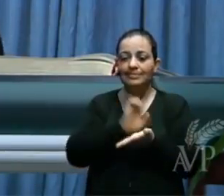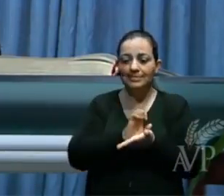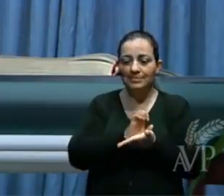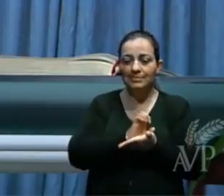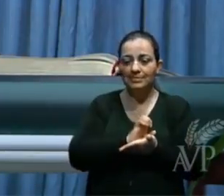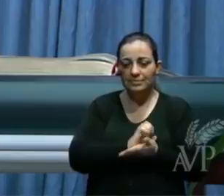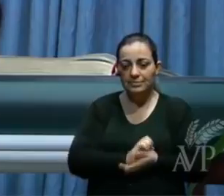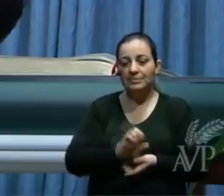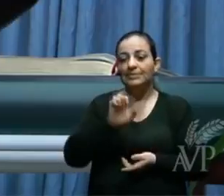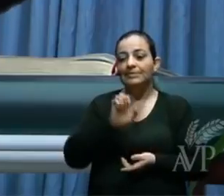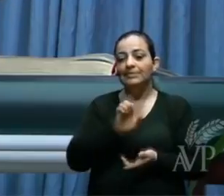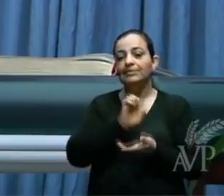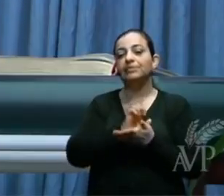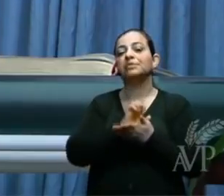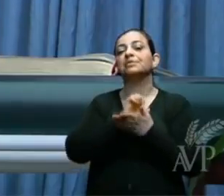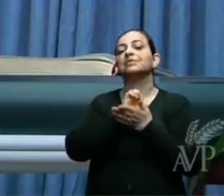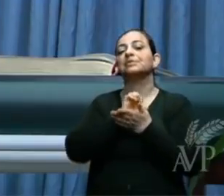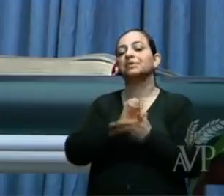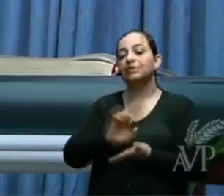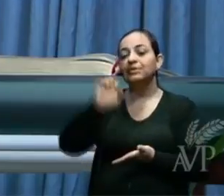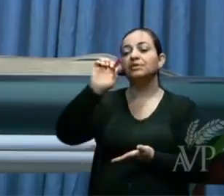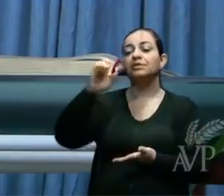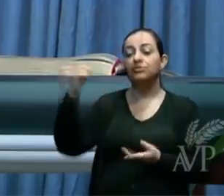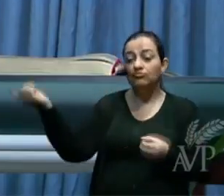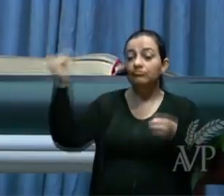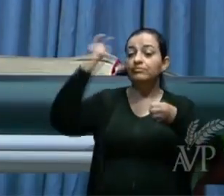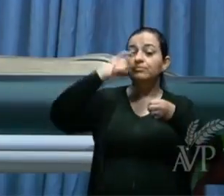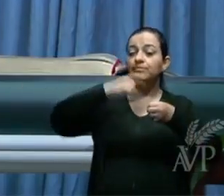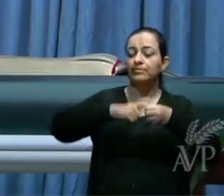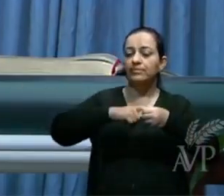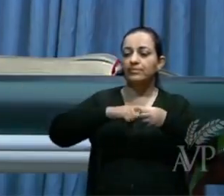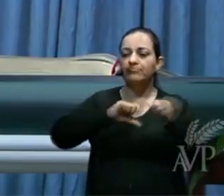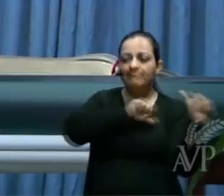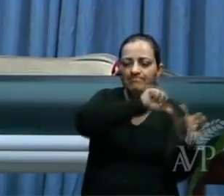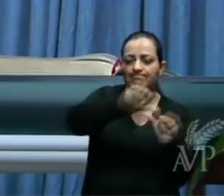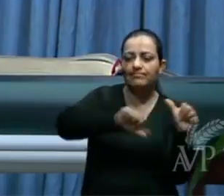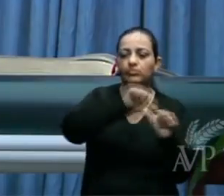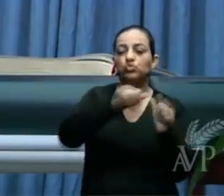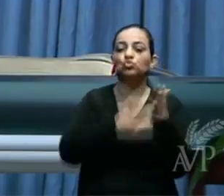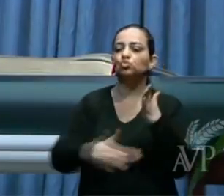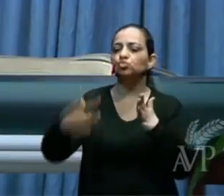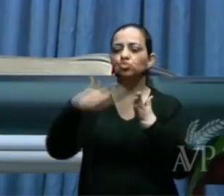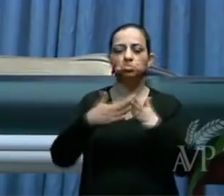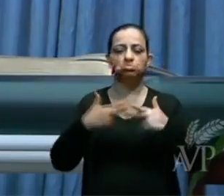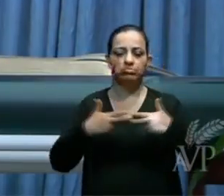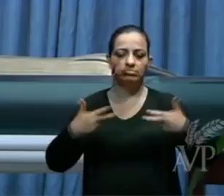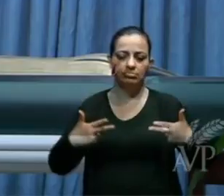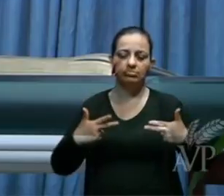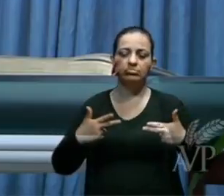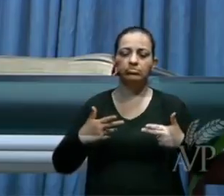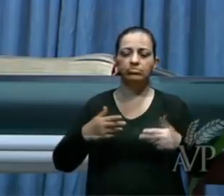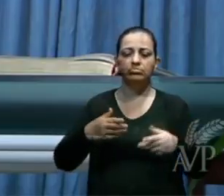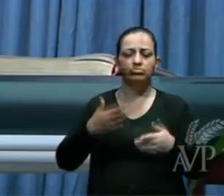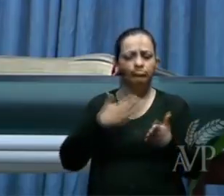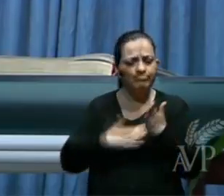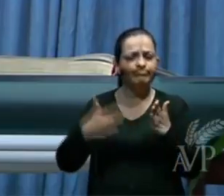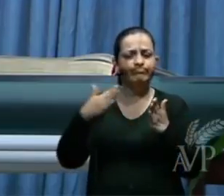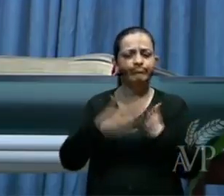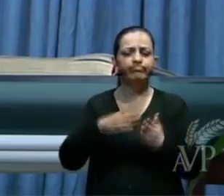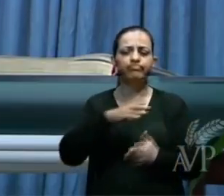virar e restaurar a todas as coisas aquilo que os apóstolos